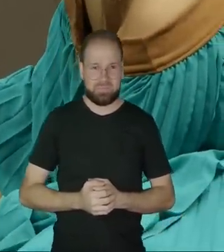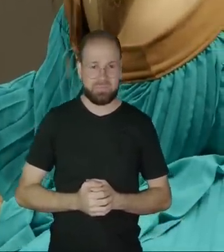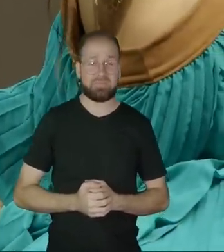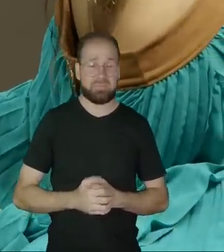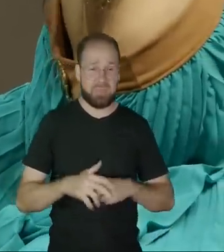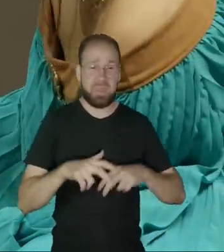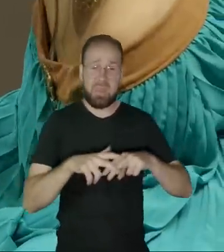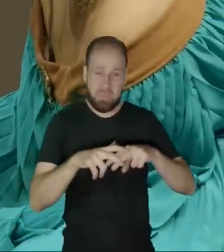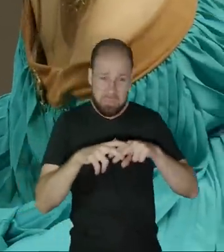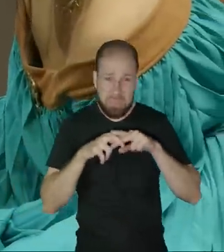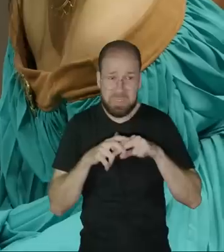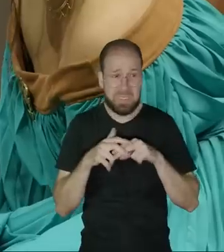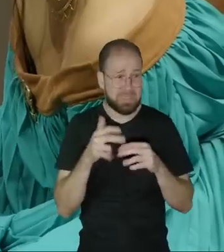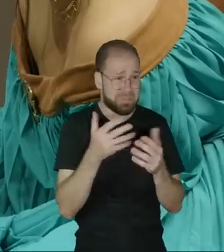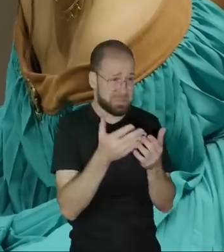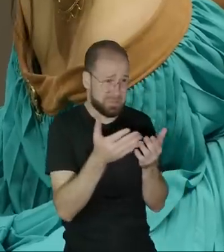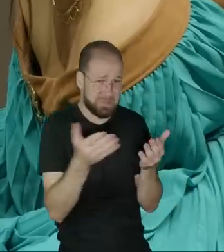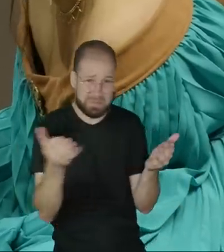Portanto, senhoras,